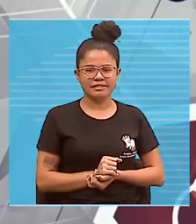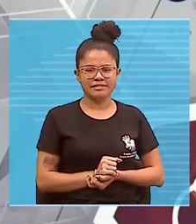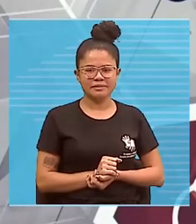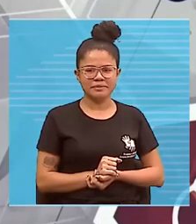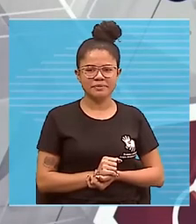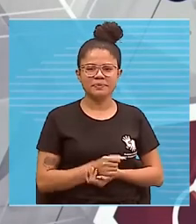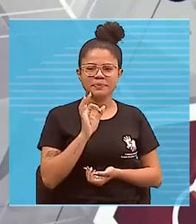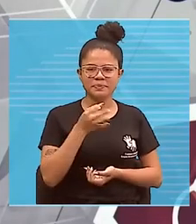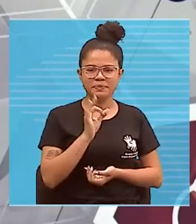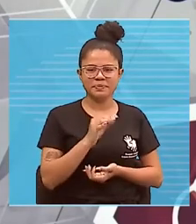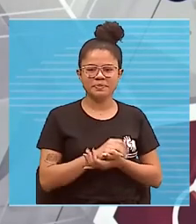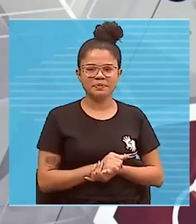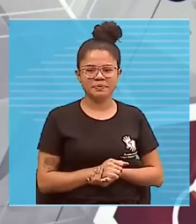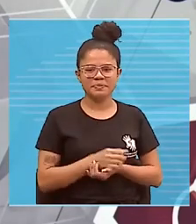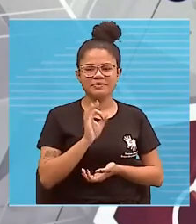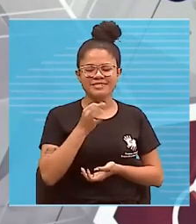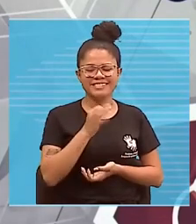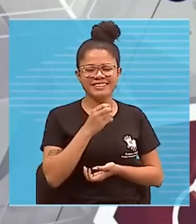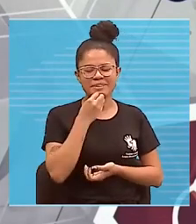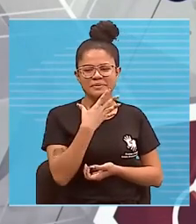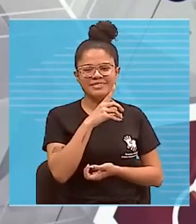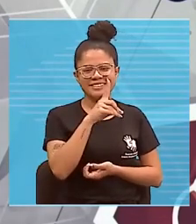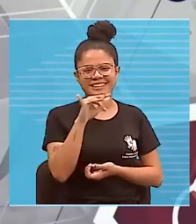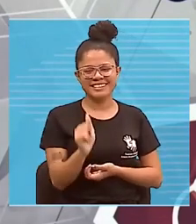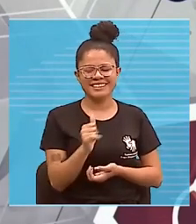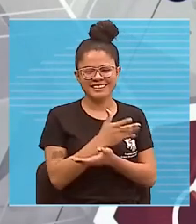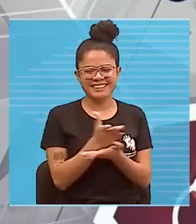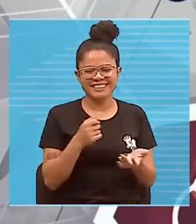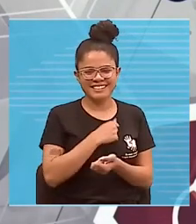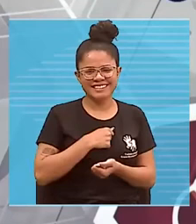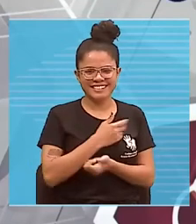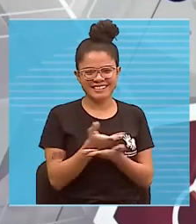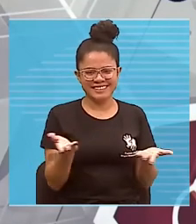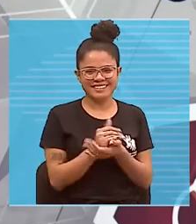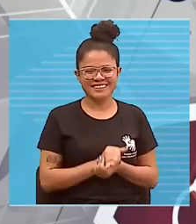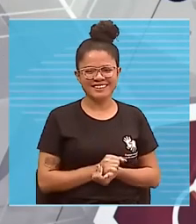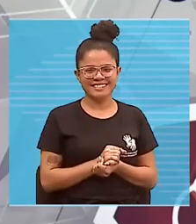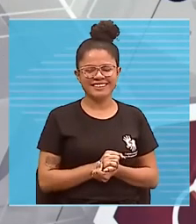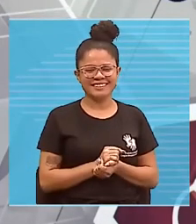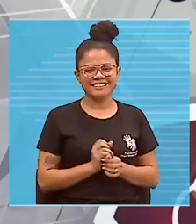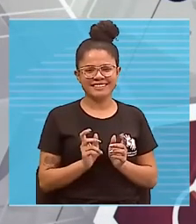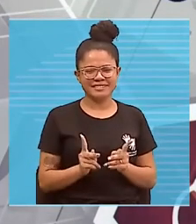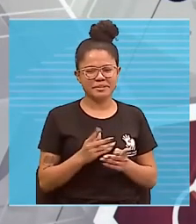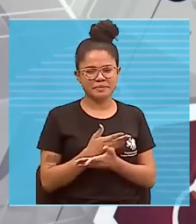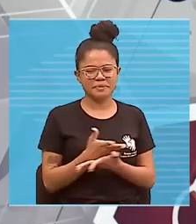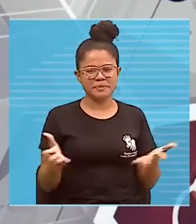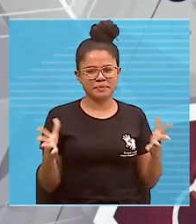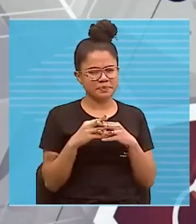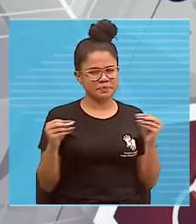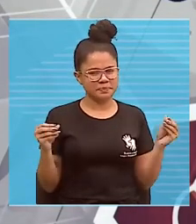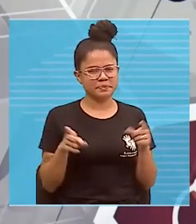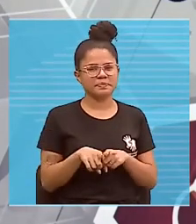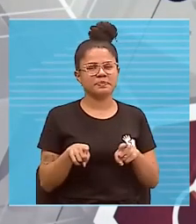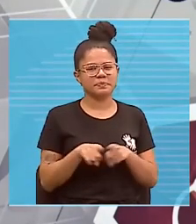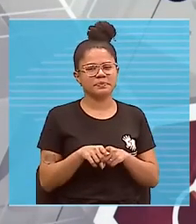é muito bem presente bom dia estava com saudade de você viu dona Dulce você sumiu junto com a dona Adriana